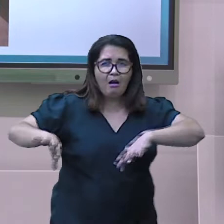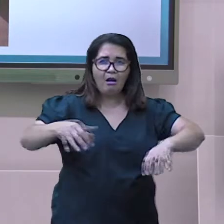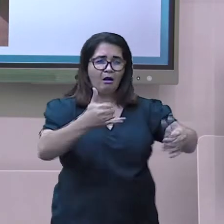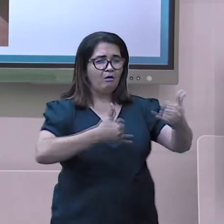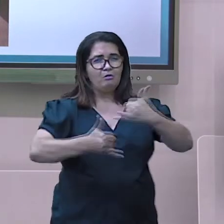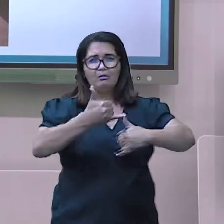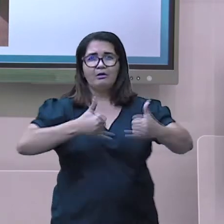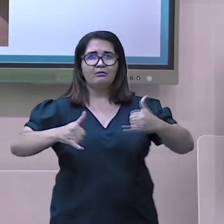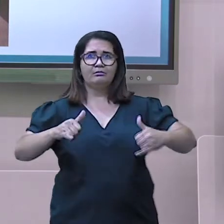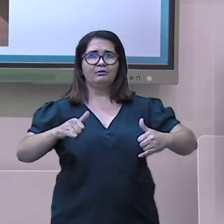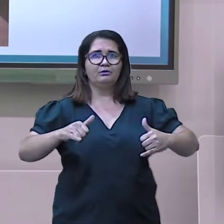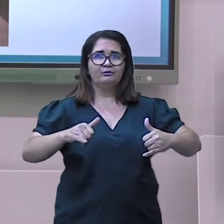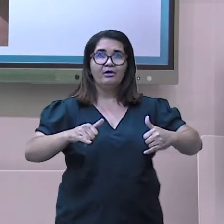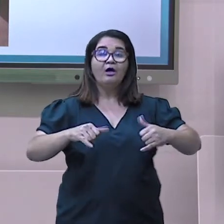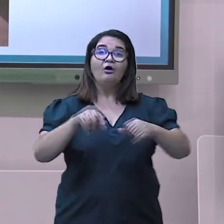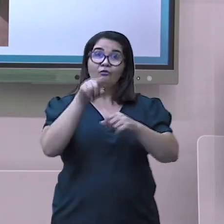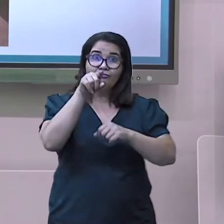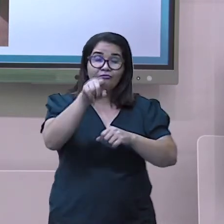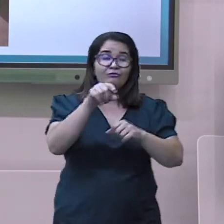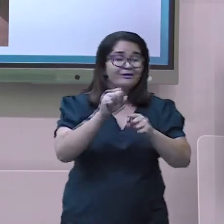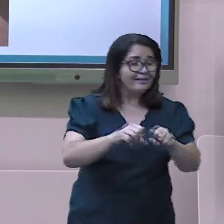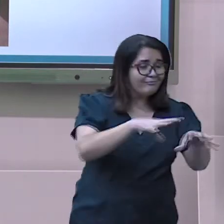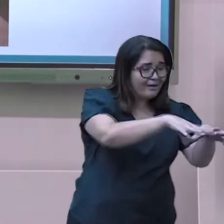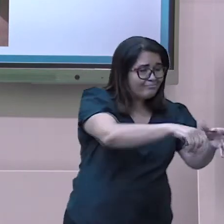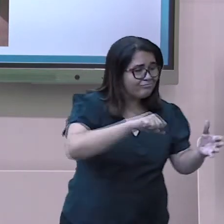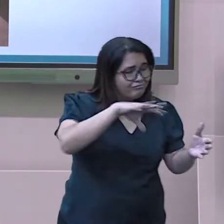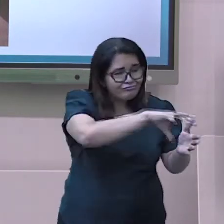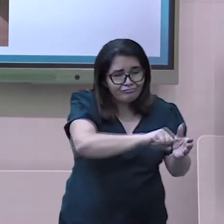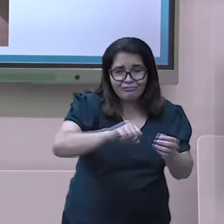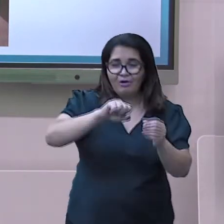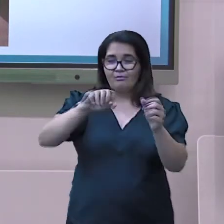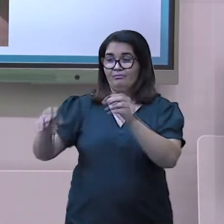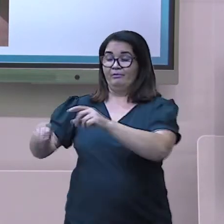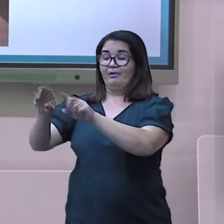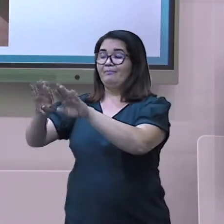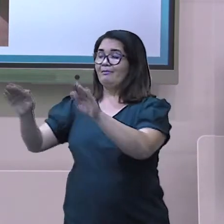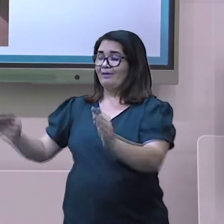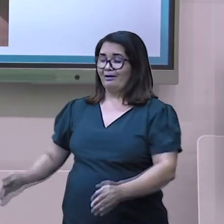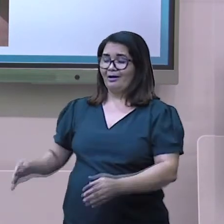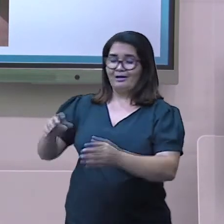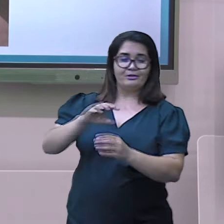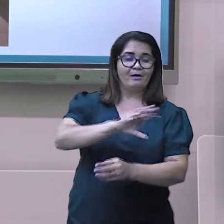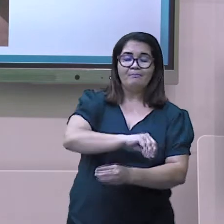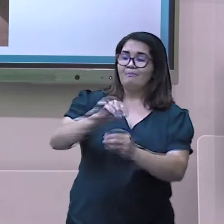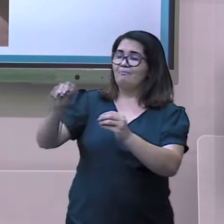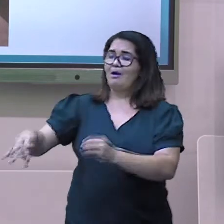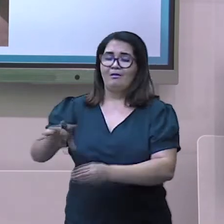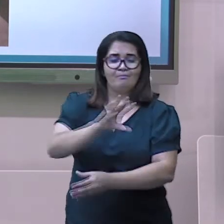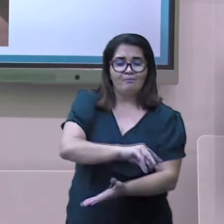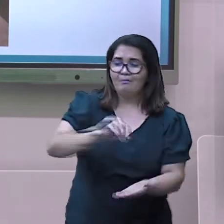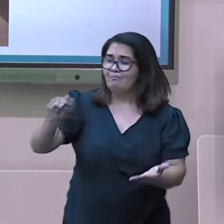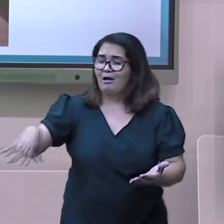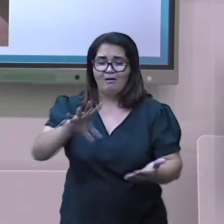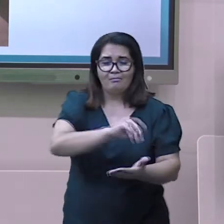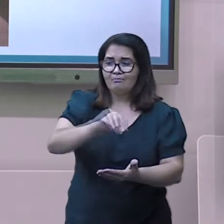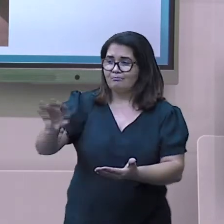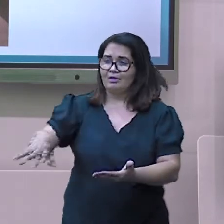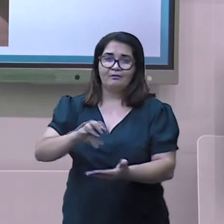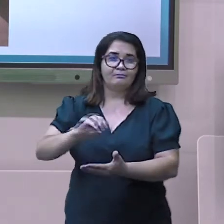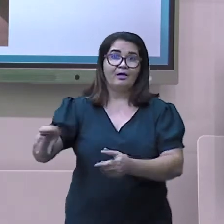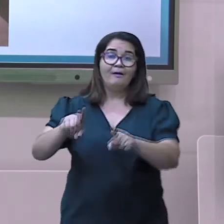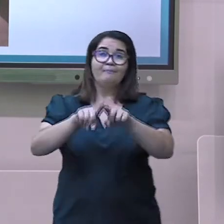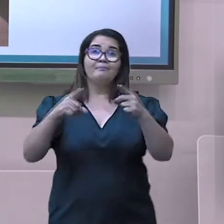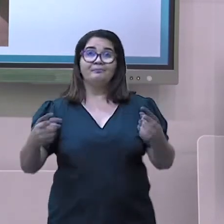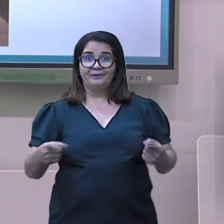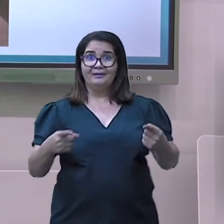novamente. Ali também essa situação pode ocasionar queda, podendo fraturar ossos